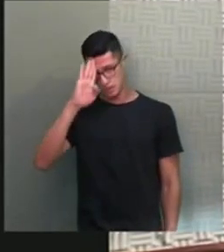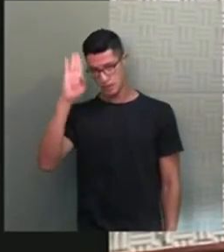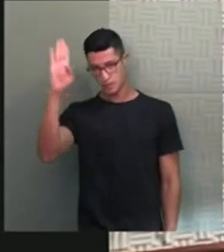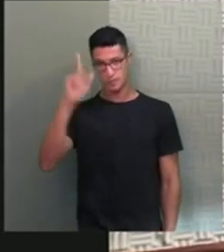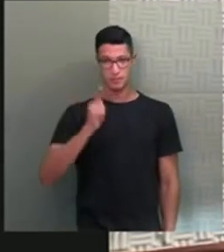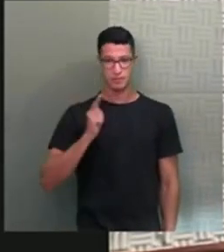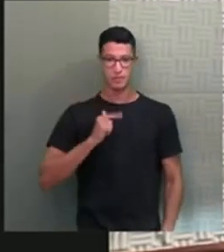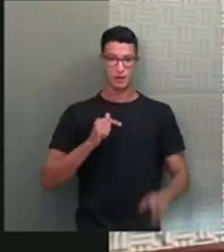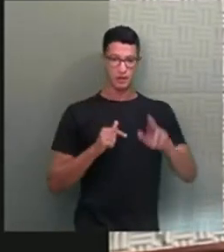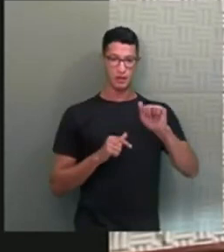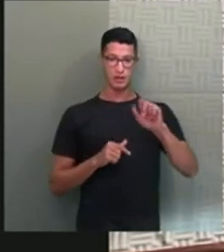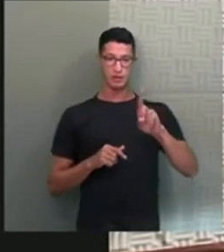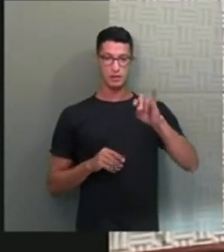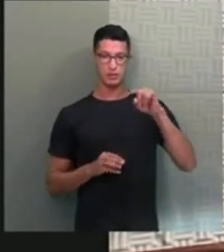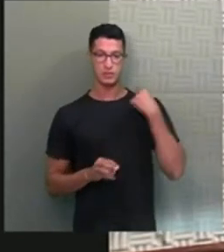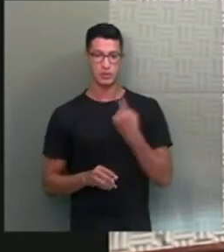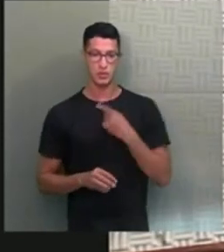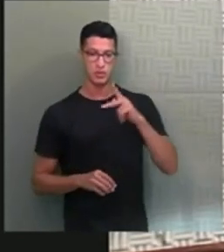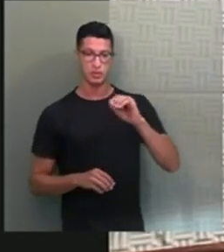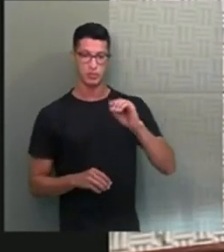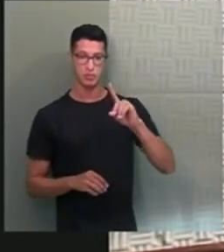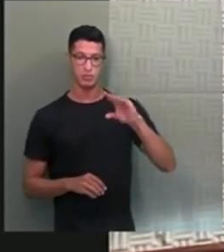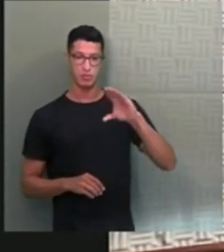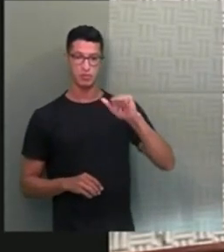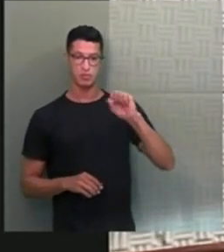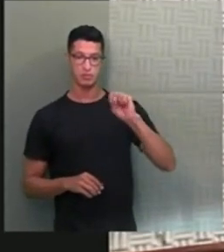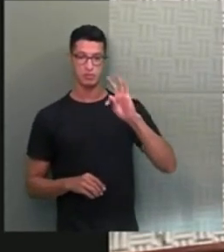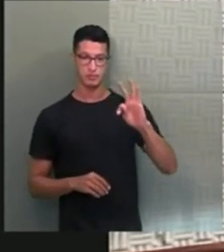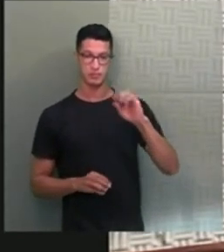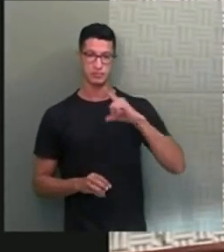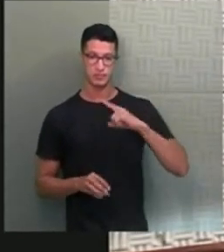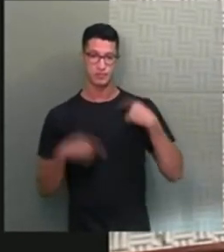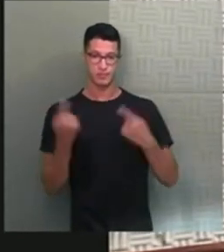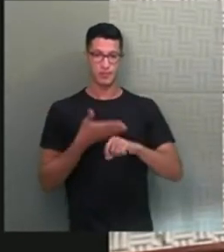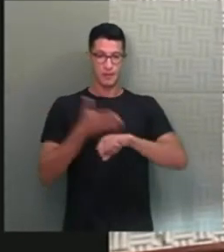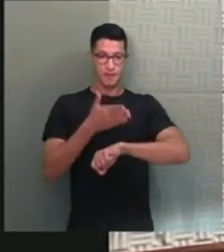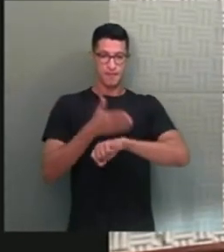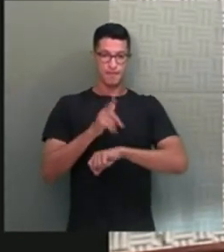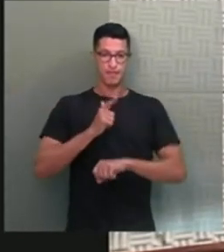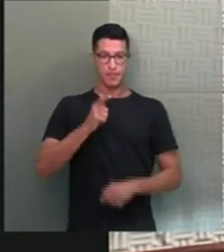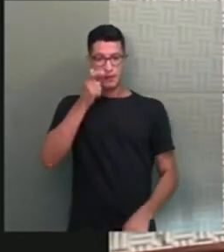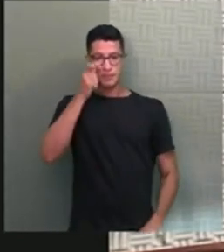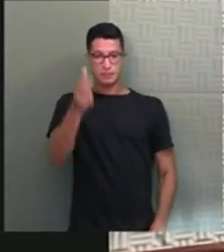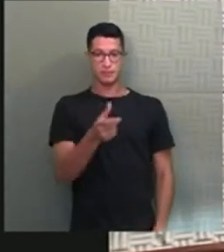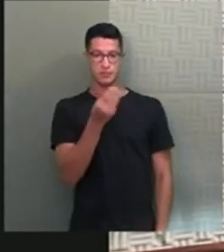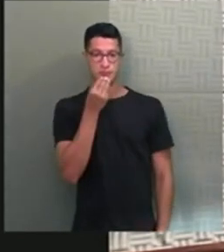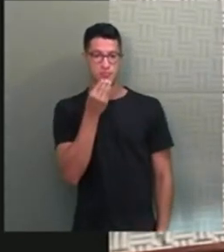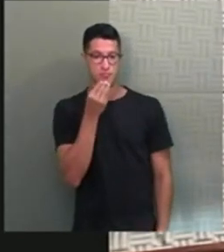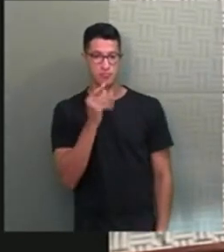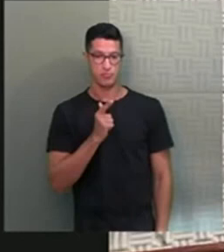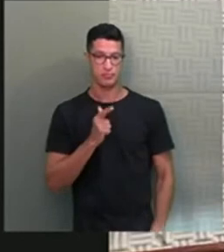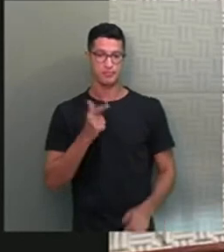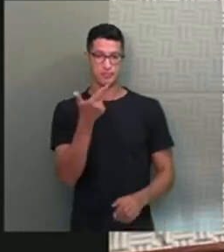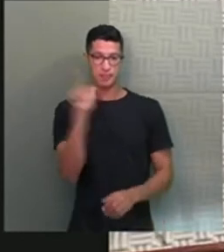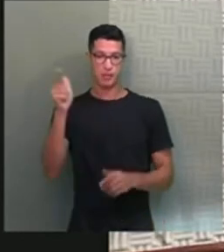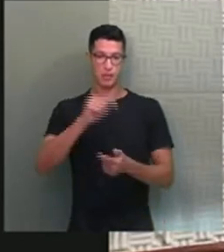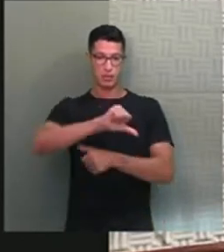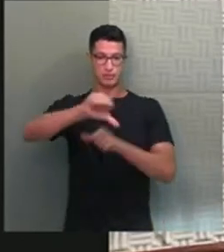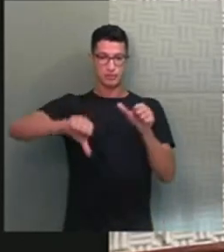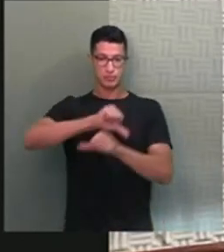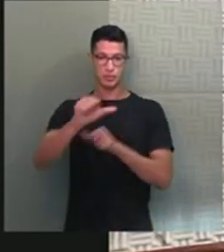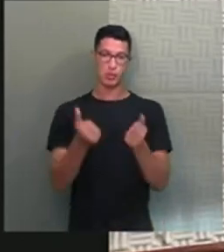aí da rádio e é o nosso podcast jornalístico mais acessado. E outro dado interessante. Muita coisa mudou,